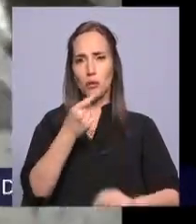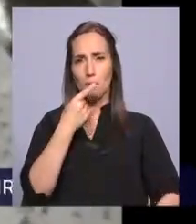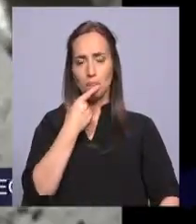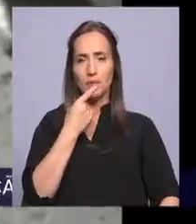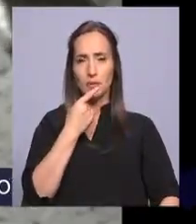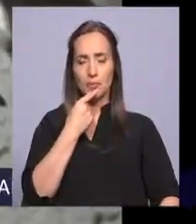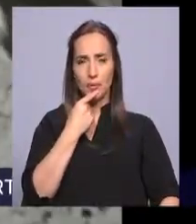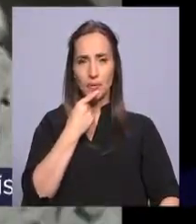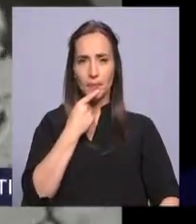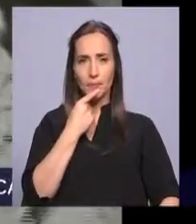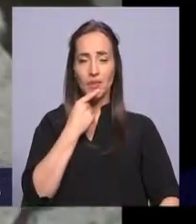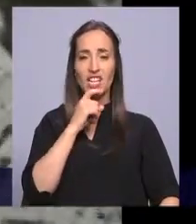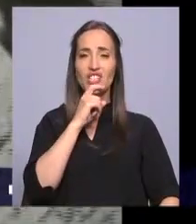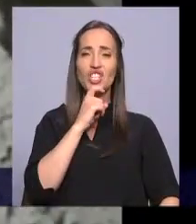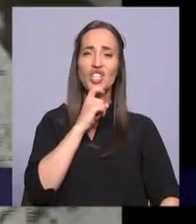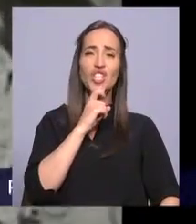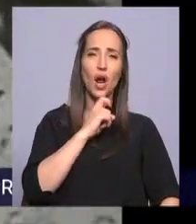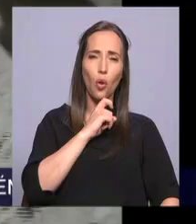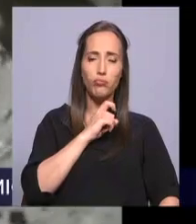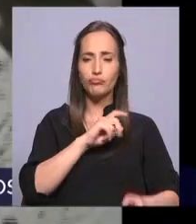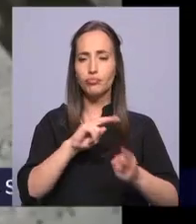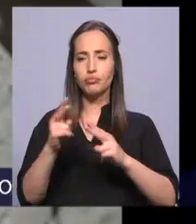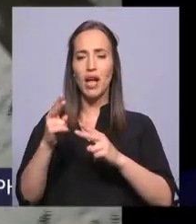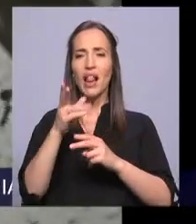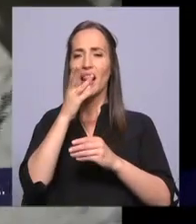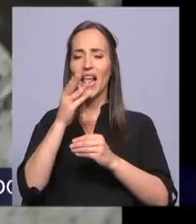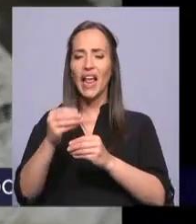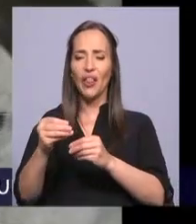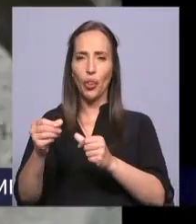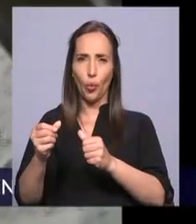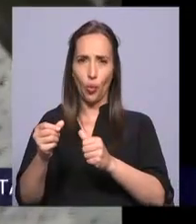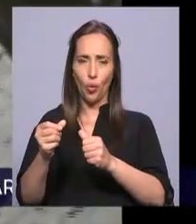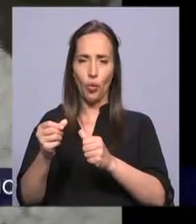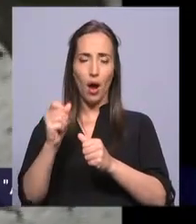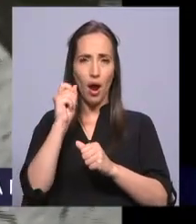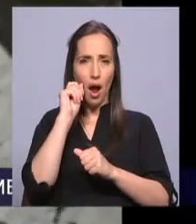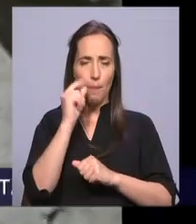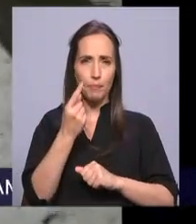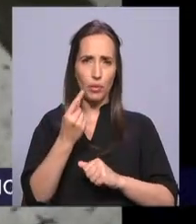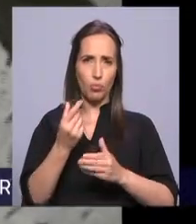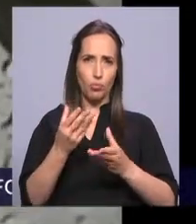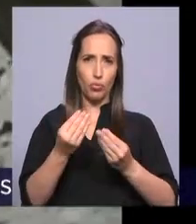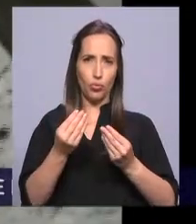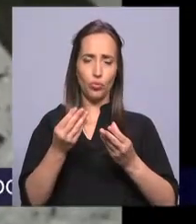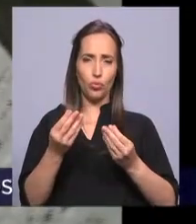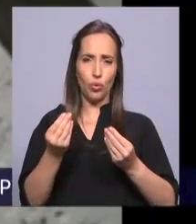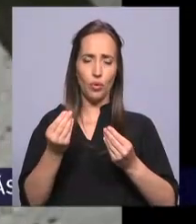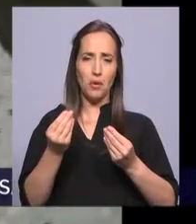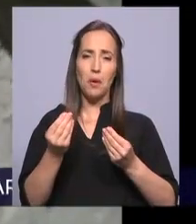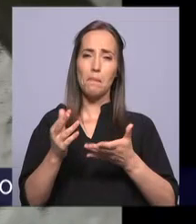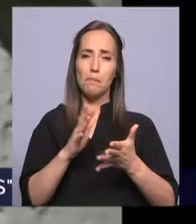de um estado de congelamento para água líquida, porque encontraram também argilas, muito rapidamente na história do Sistema Solar. Ou seja, cerca